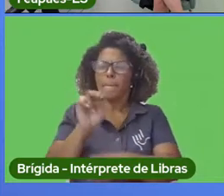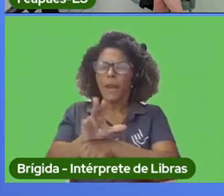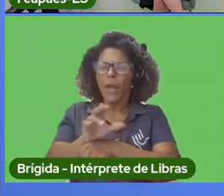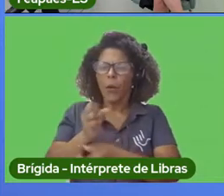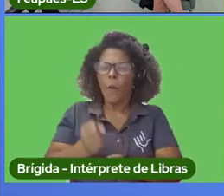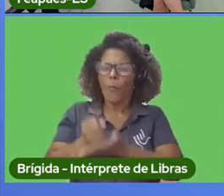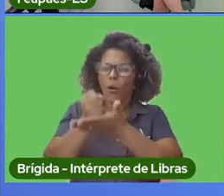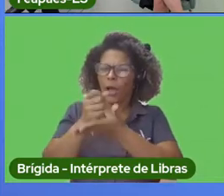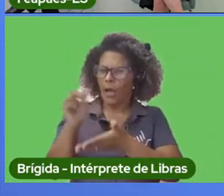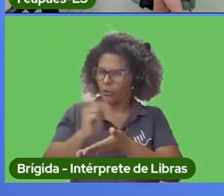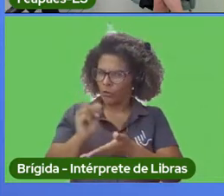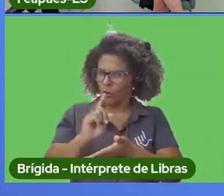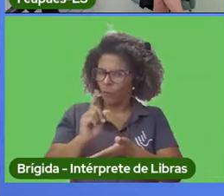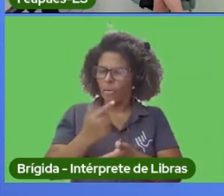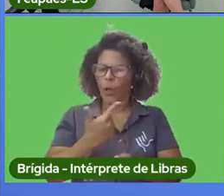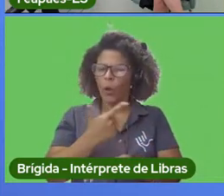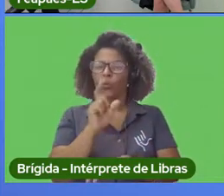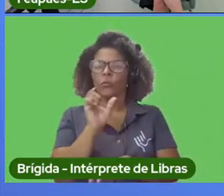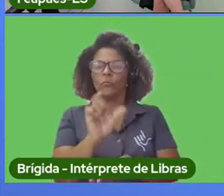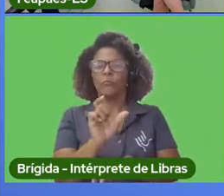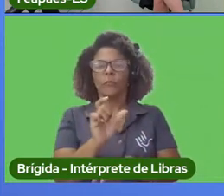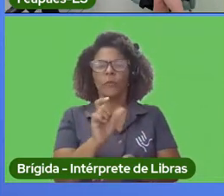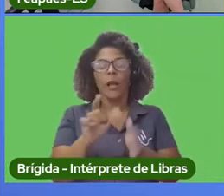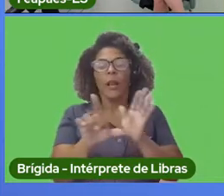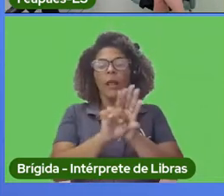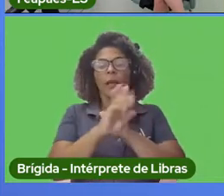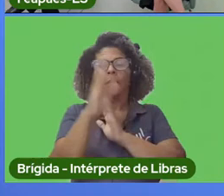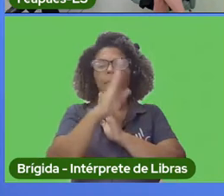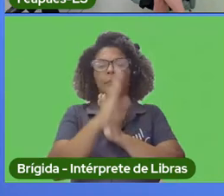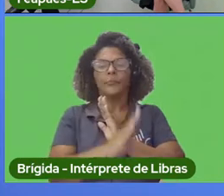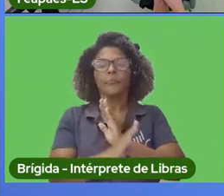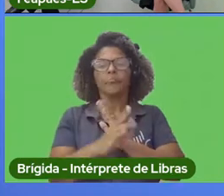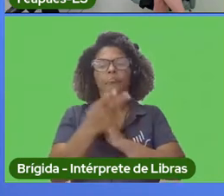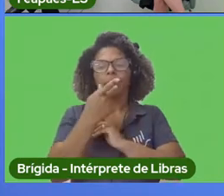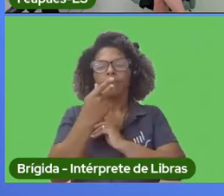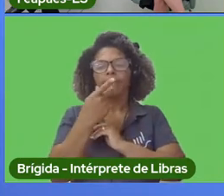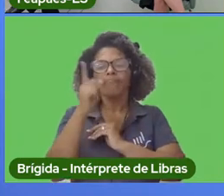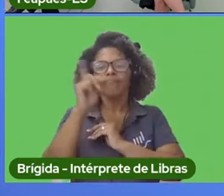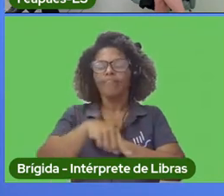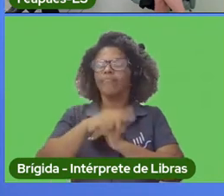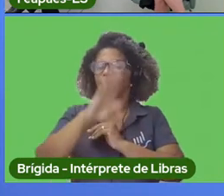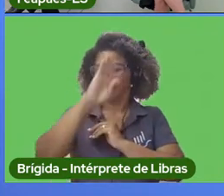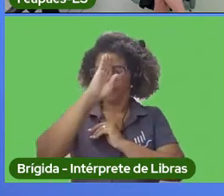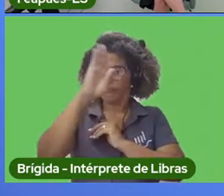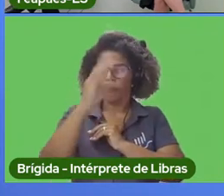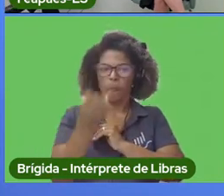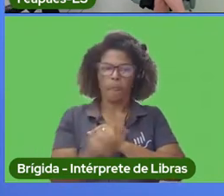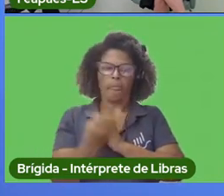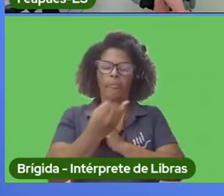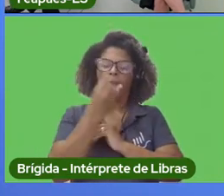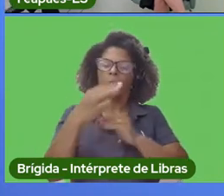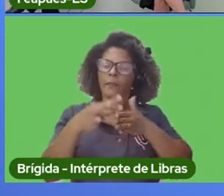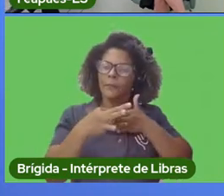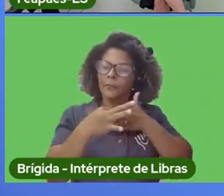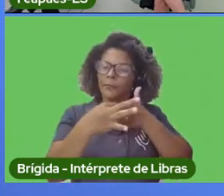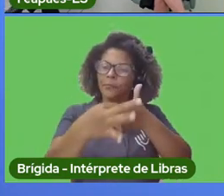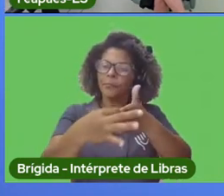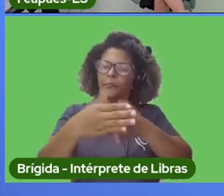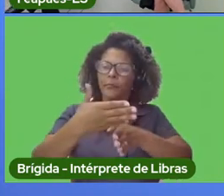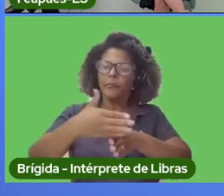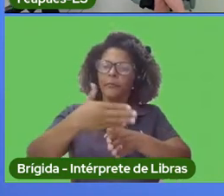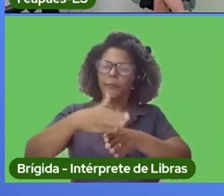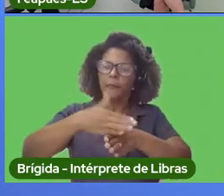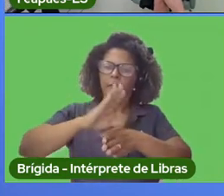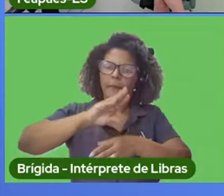mas ali a Lei Brasileira de Inclusão já traz esse princípio como algo importante, como norteador aí para as práticas de